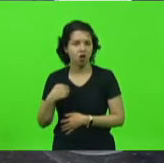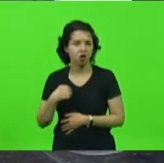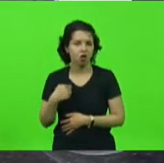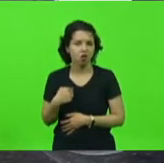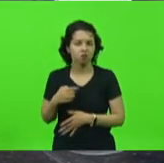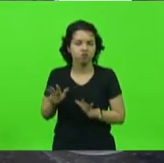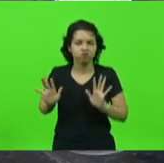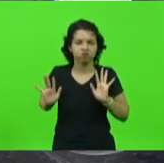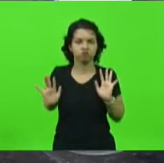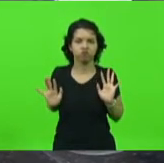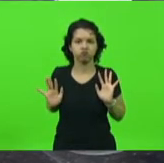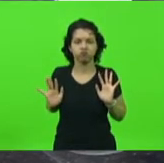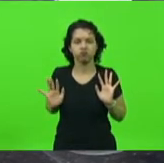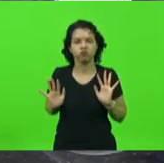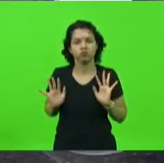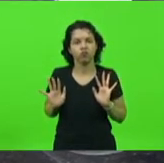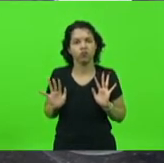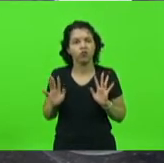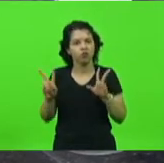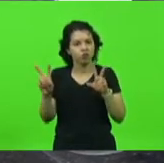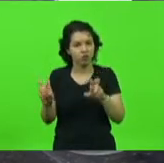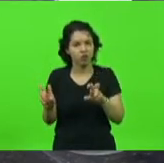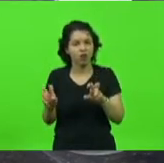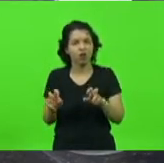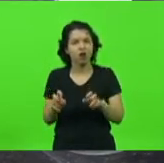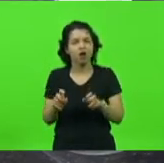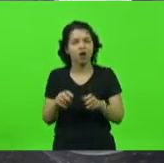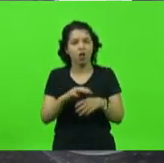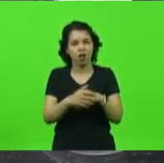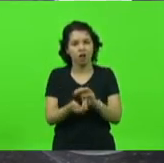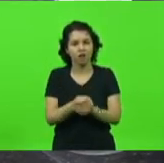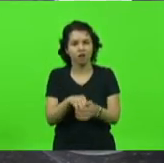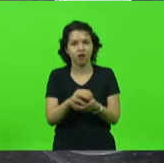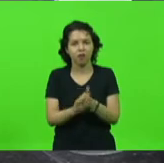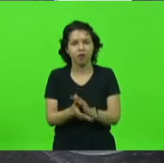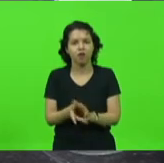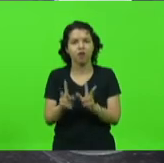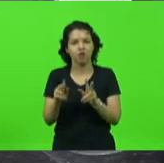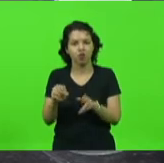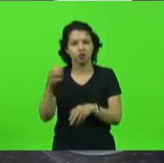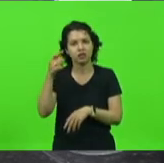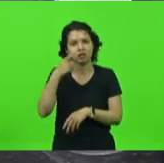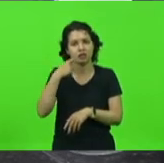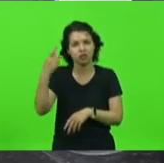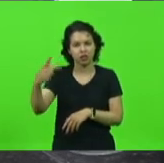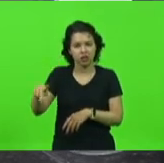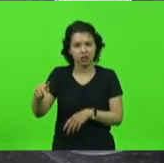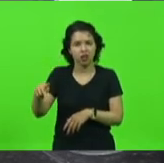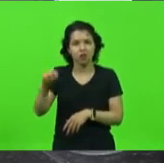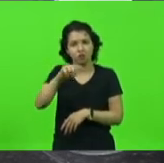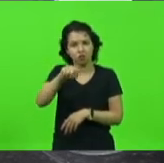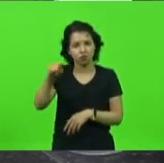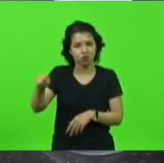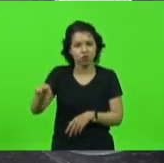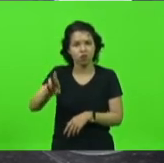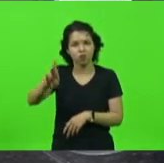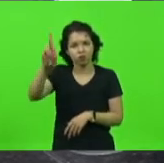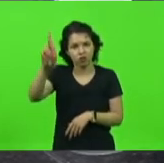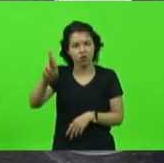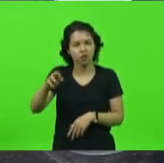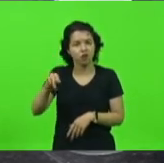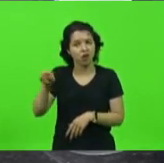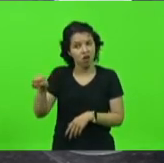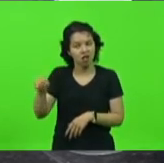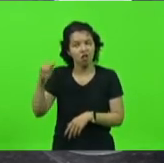essa questão. E o lavar das mãos, que ele diz, ó, o sangue deles cairá sobre vocês. Eu não tenho nada a ver com isso, eu vi que o homem é inocente, mas vocês